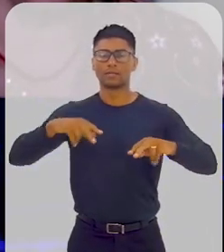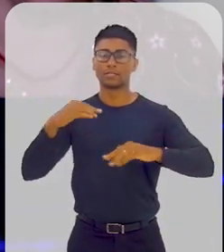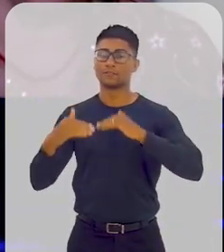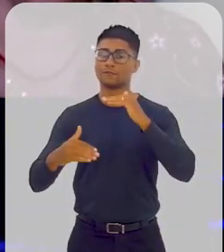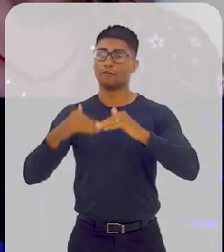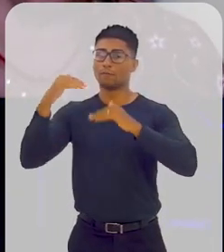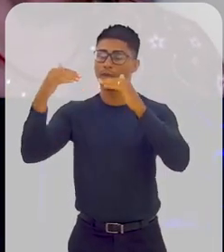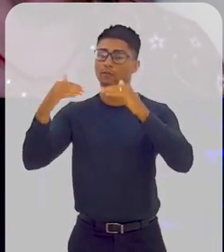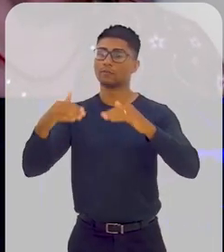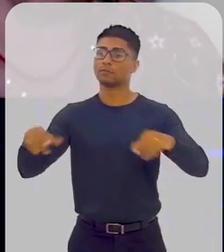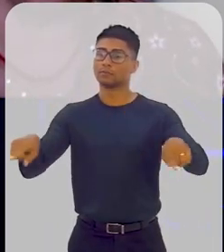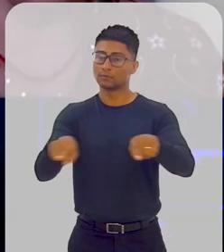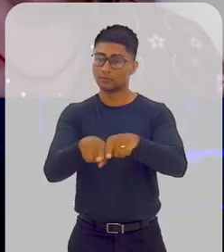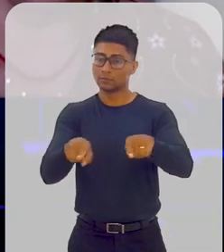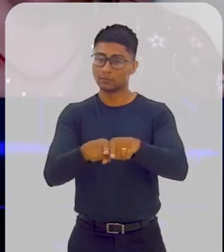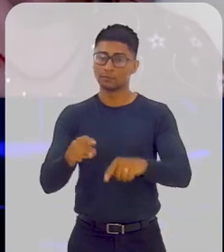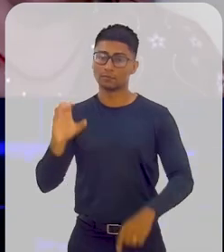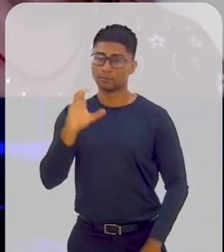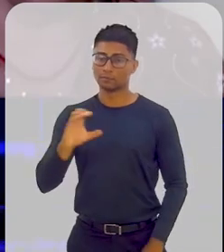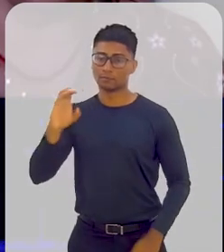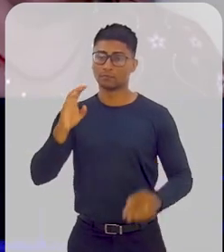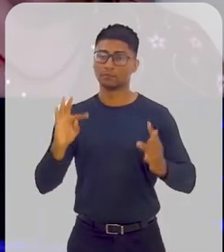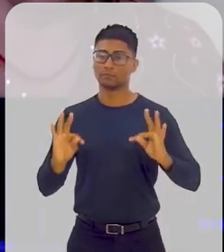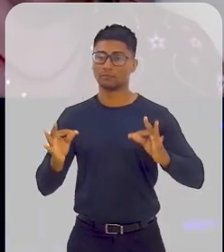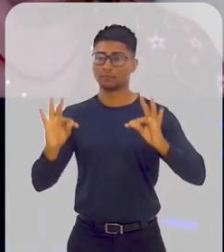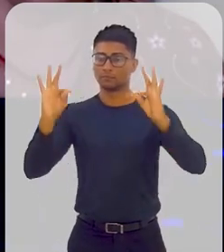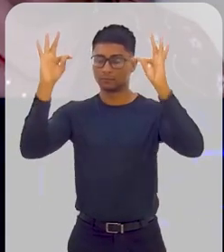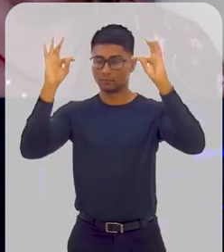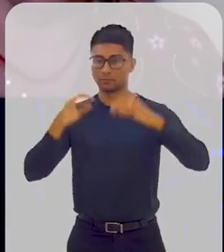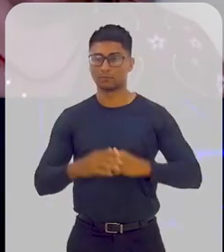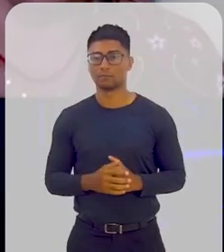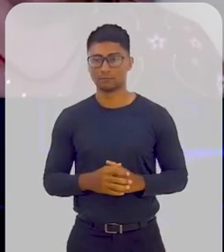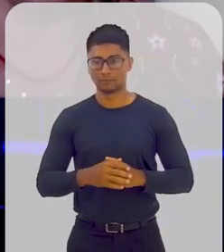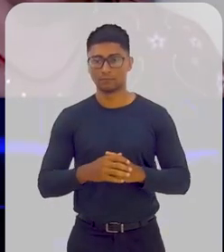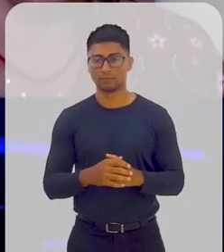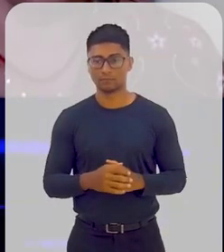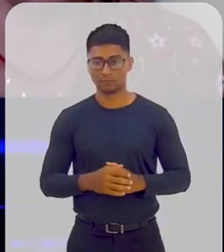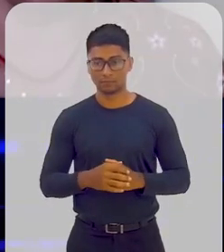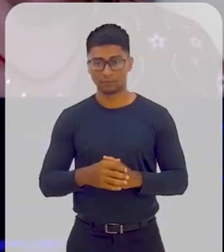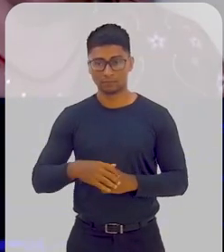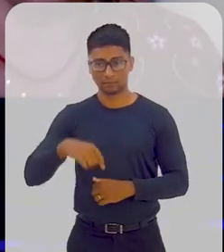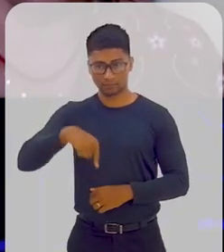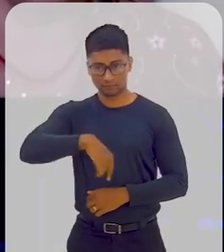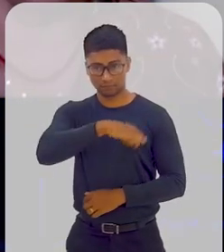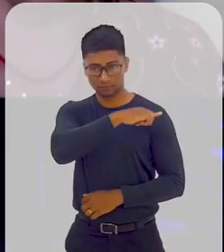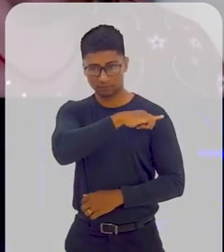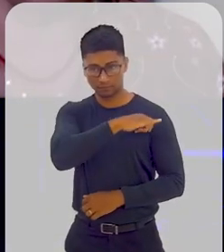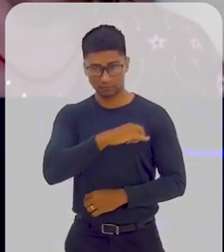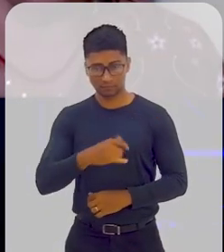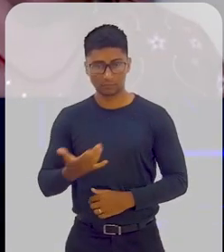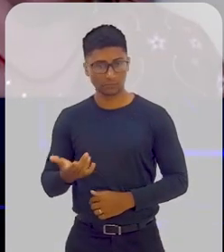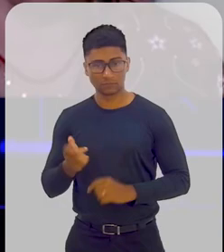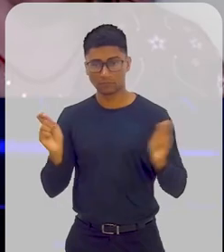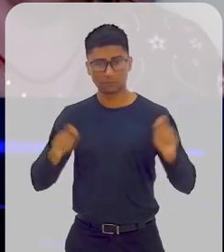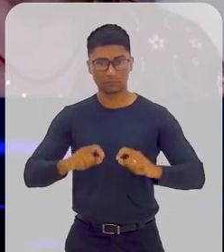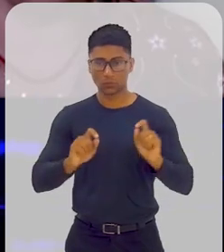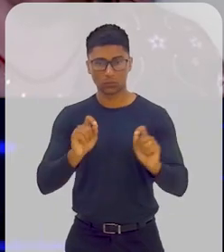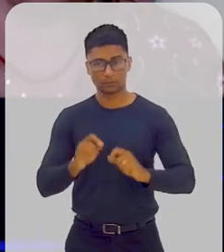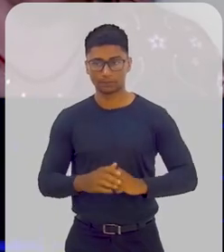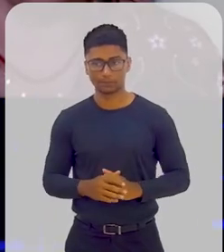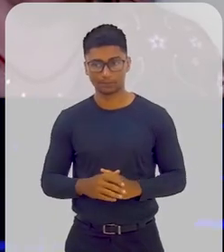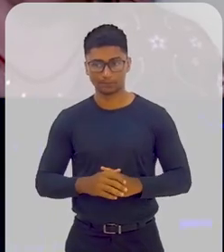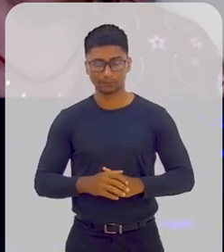o desenvolvimento atrelado, né, à ciência, à tecnologia, a um potencial que a gente tem aqui instalado no nosso estado.